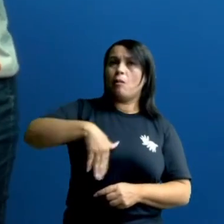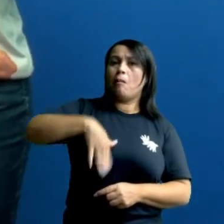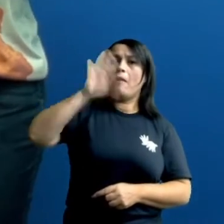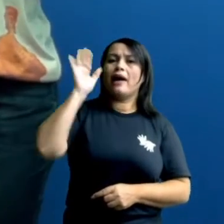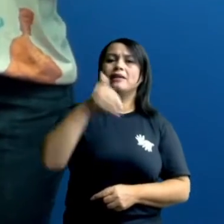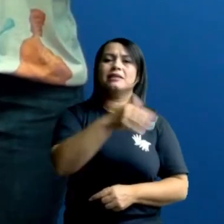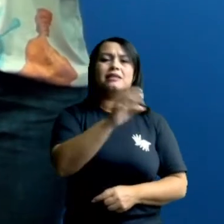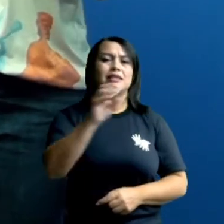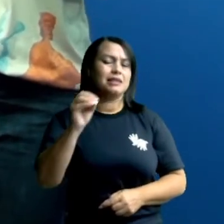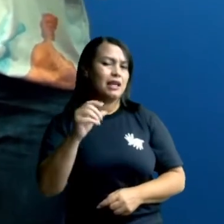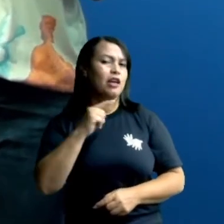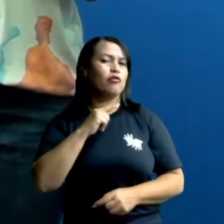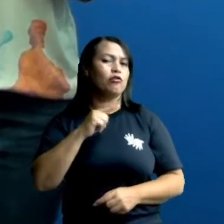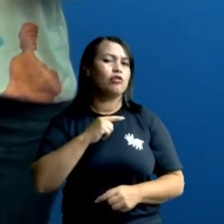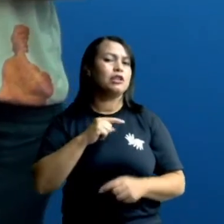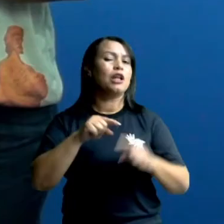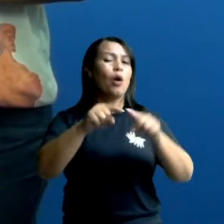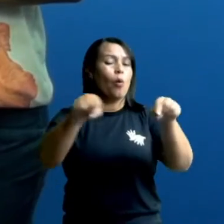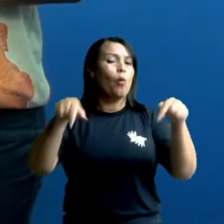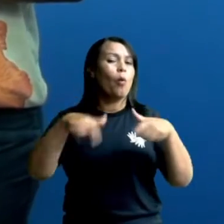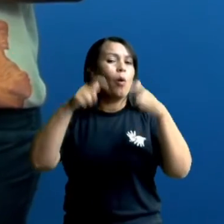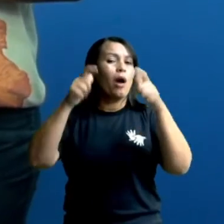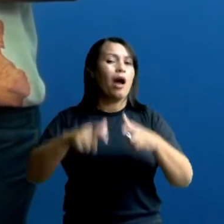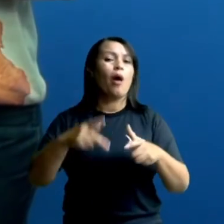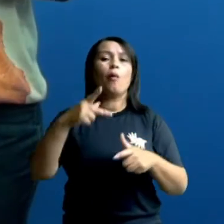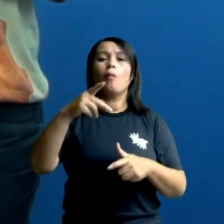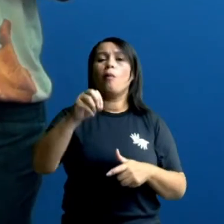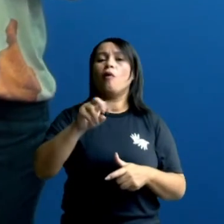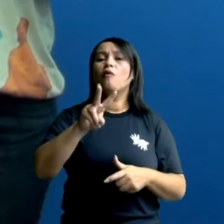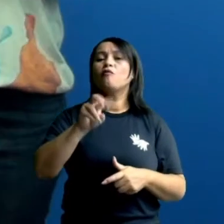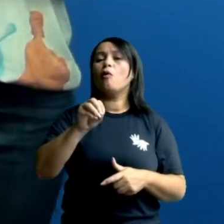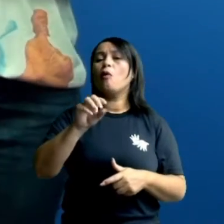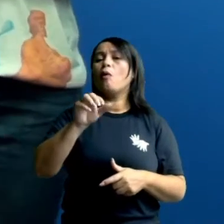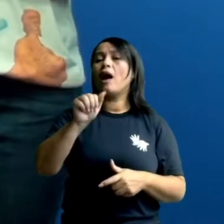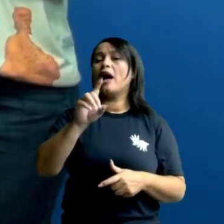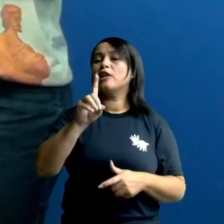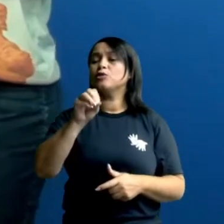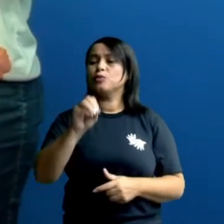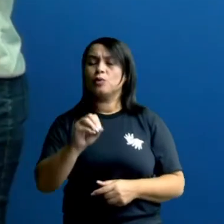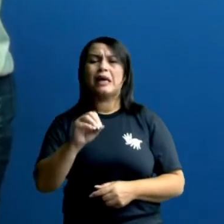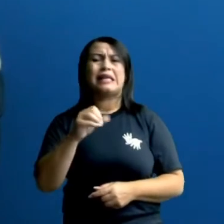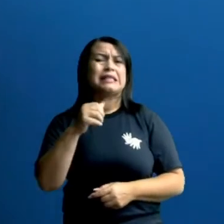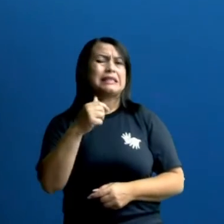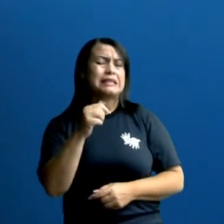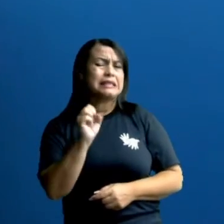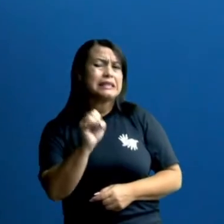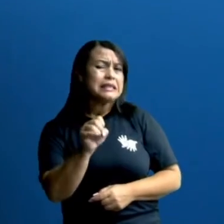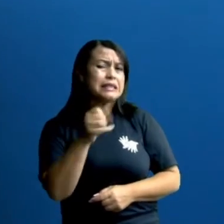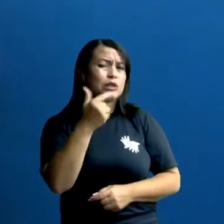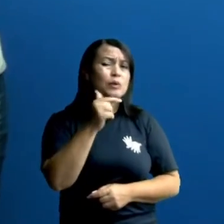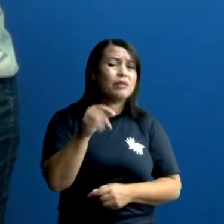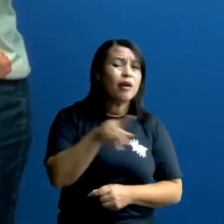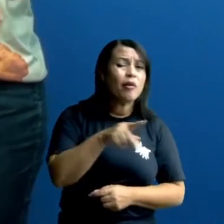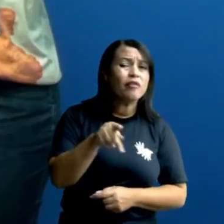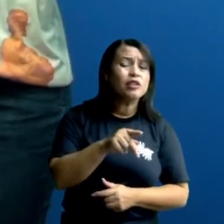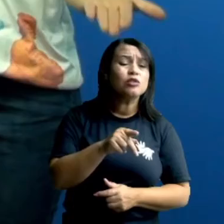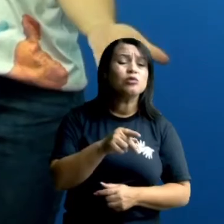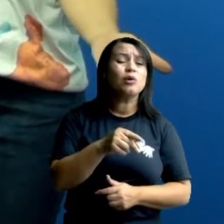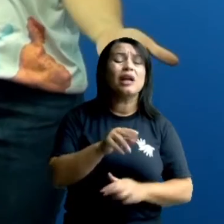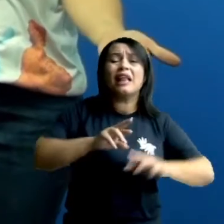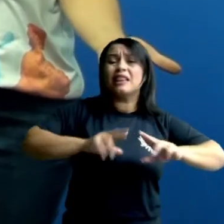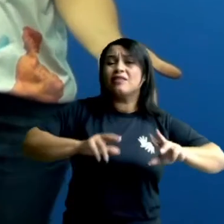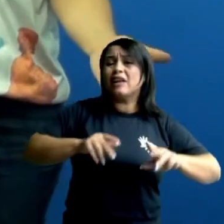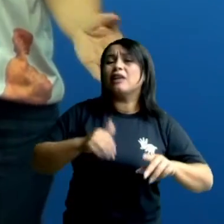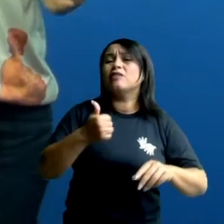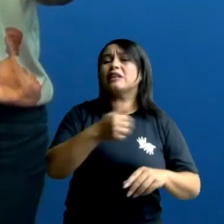quilômetro quadrado, eu vou ter um local povoado, certo? E se professora não tiver nem 100 habitantes por quilômetro quadrado e não tiver